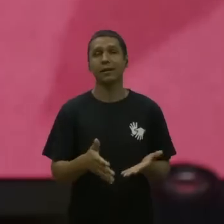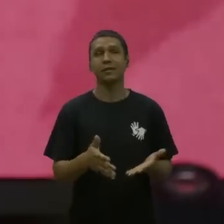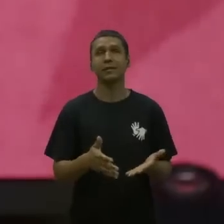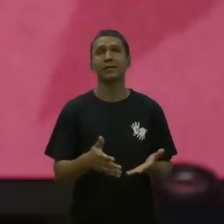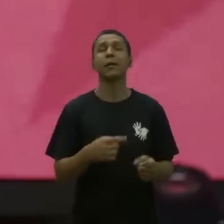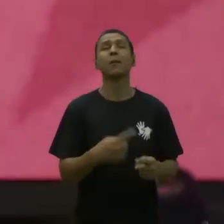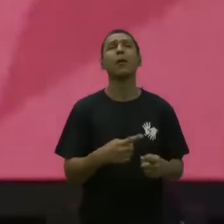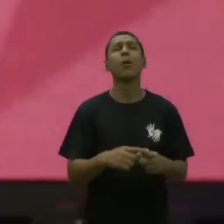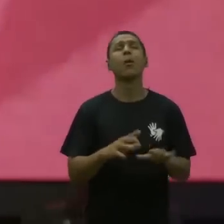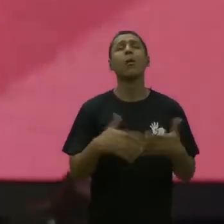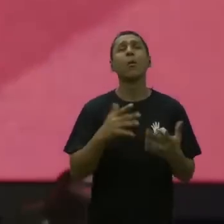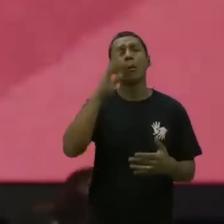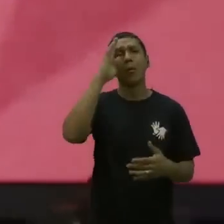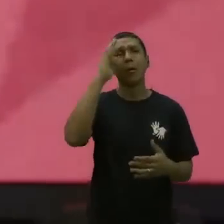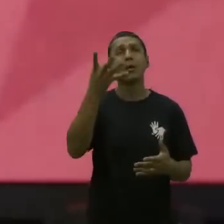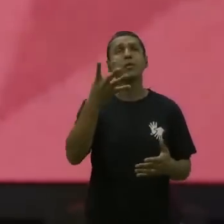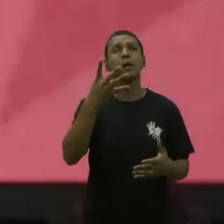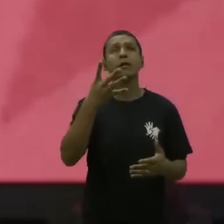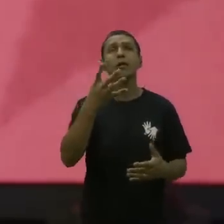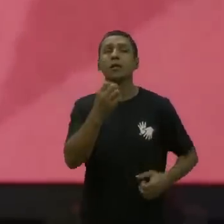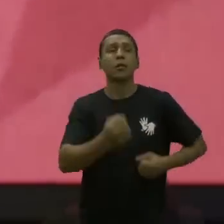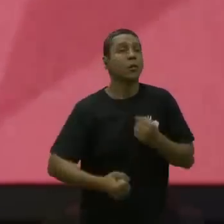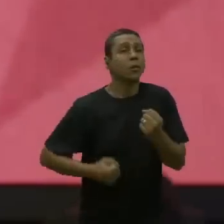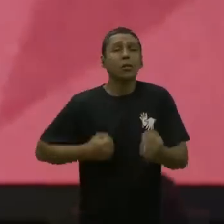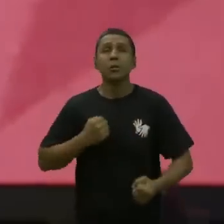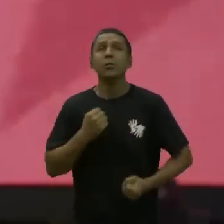Porque qual é o resultado desse?